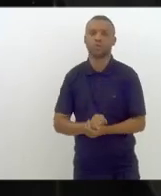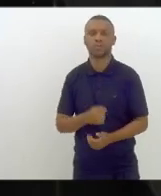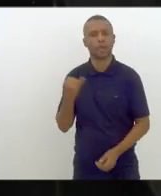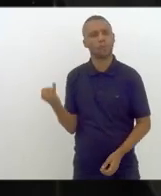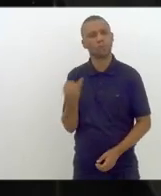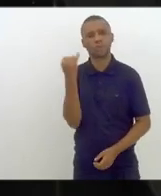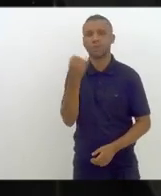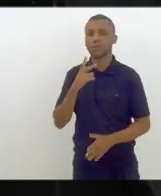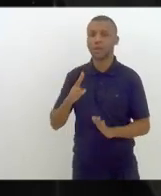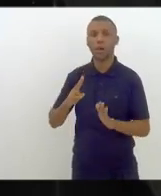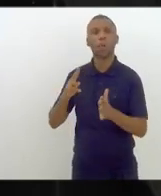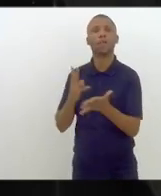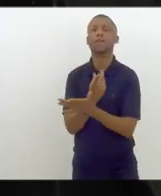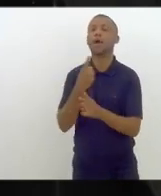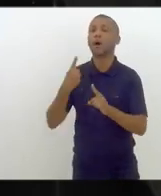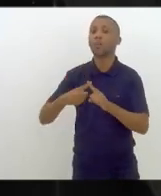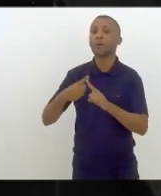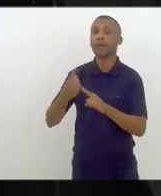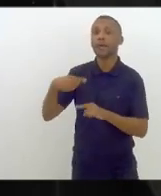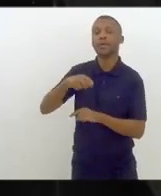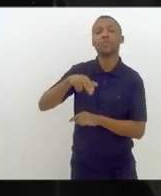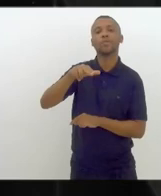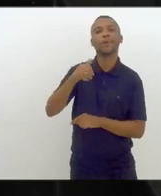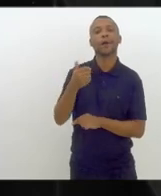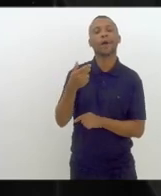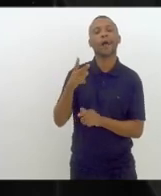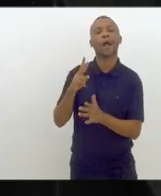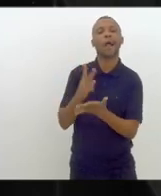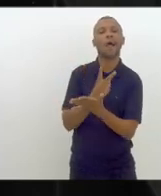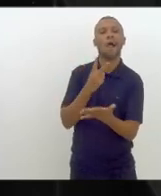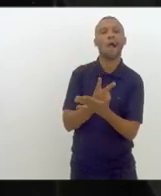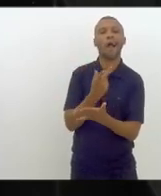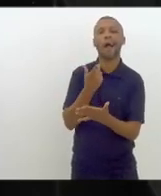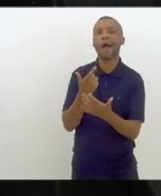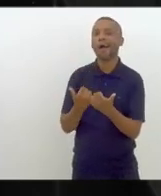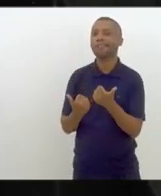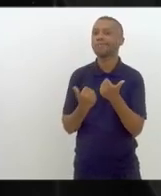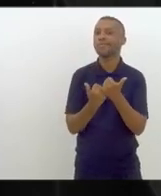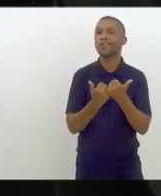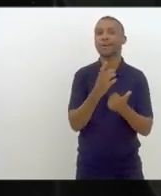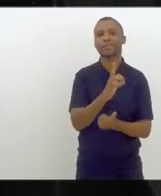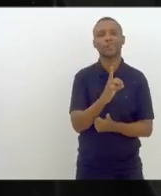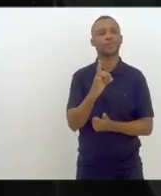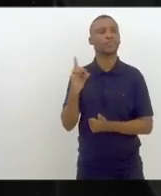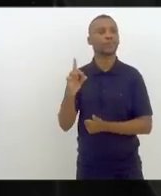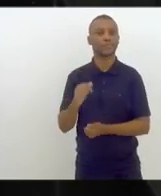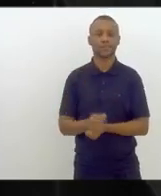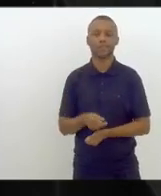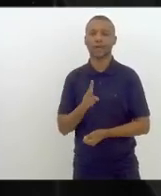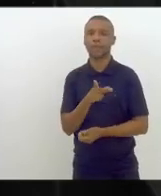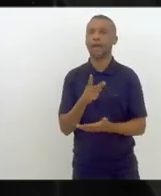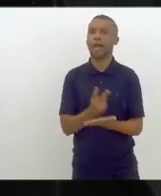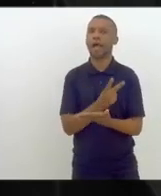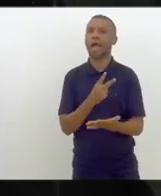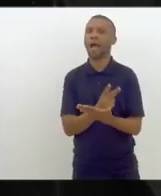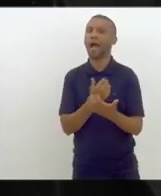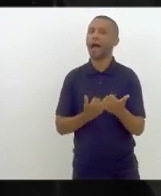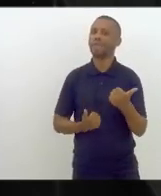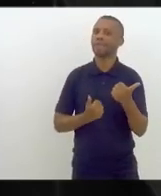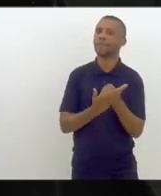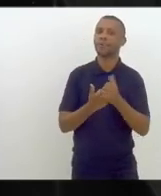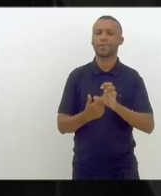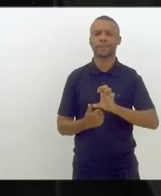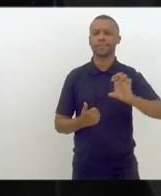que isso aconteça, porque eles nunca erram a favor da direita, sempre erram a favor da